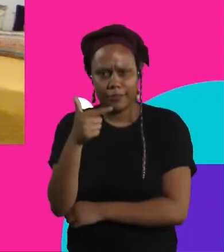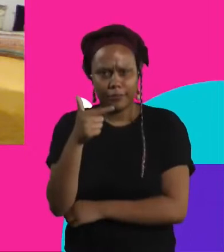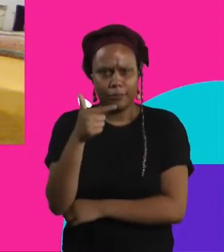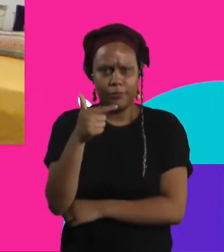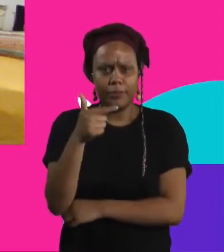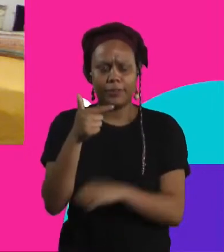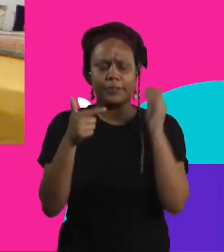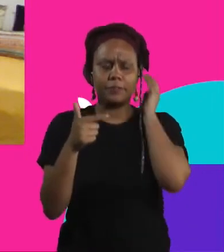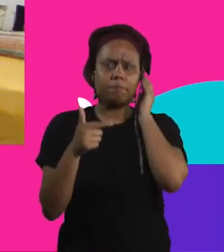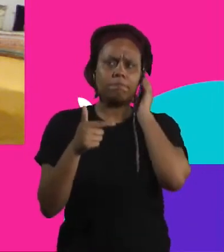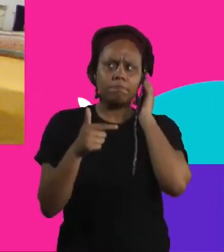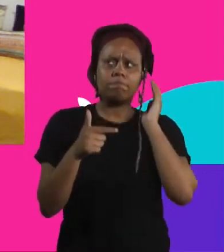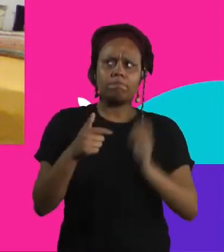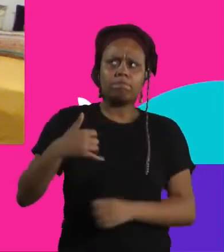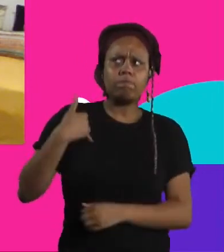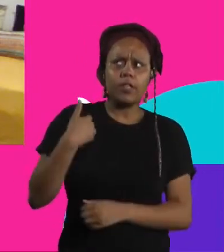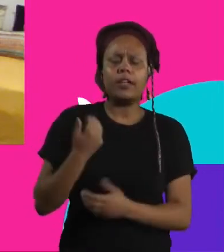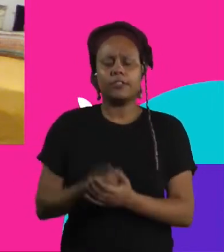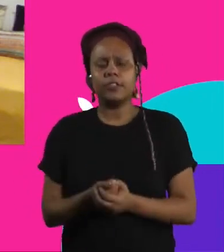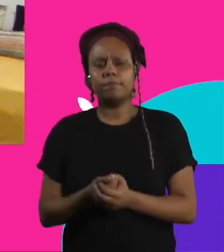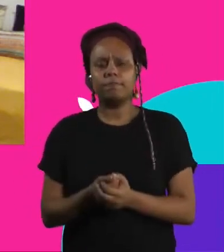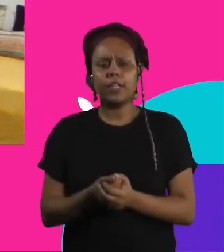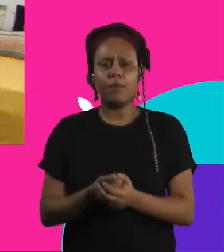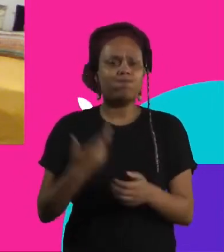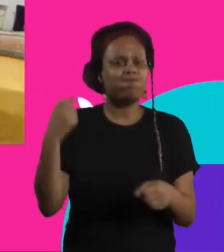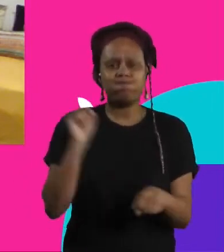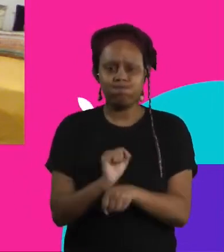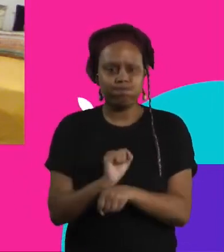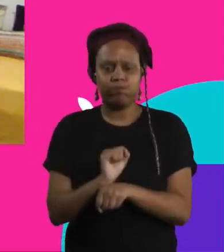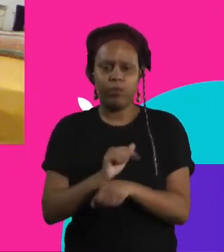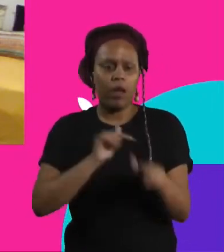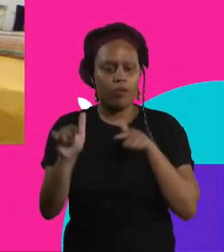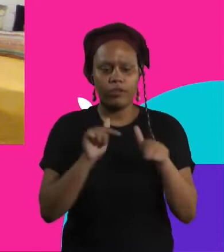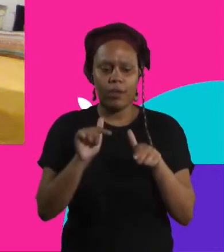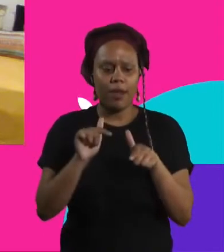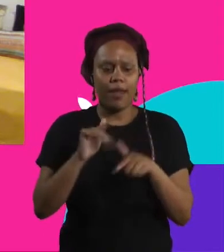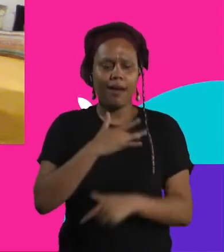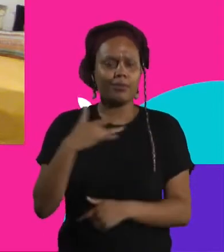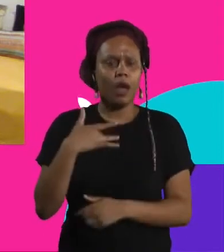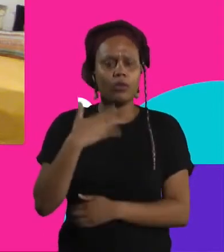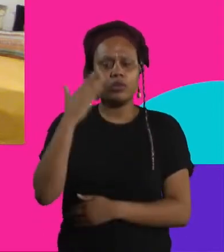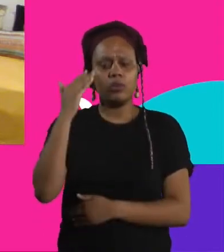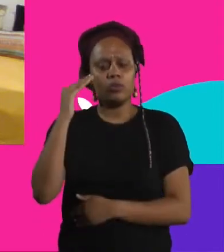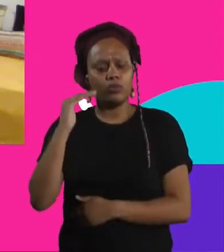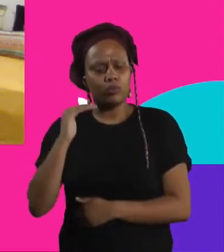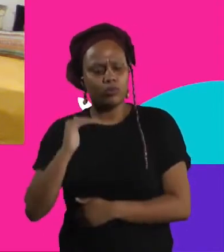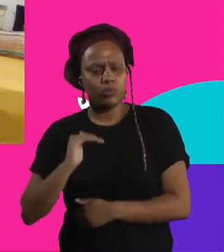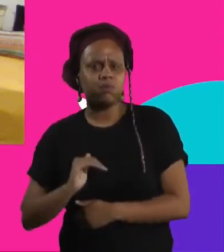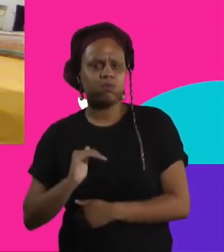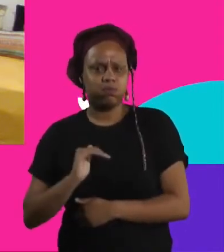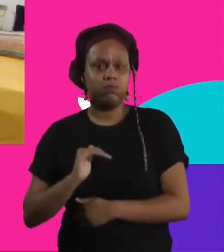anos. Quando ela parou de trabalhar, aí sim a saúde dela decaiu e muito rapidamente. E eu comecei a me interessar pelo tema, fiz